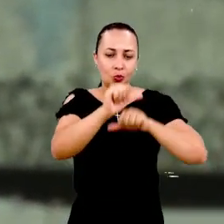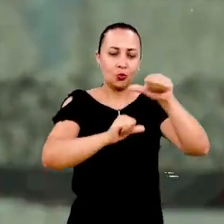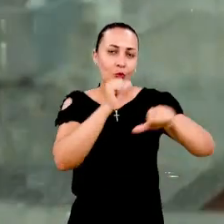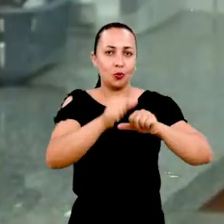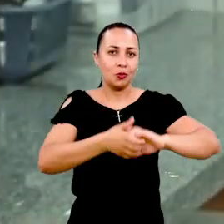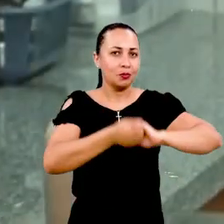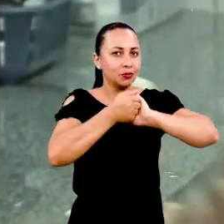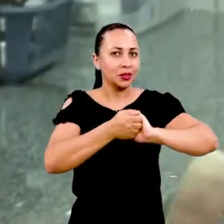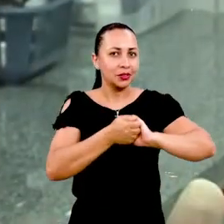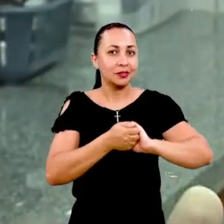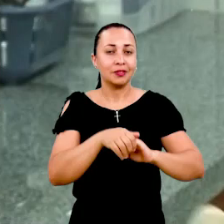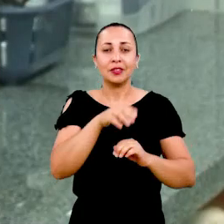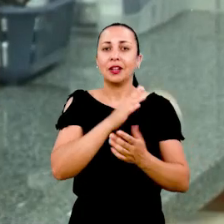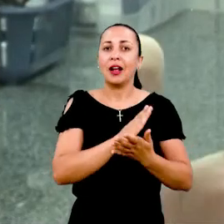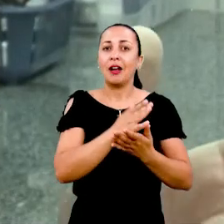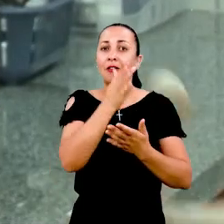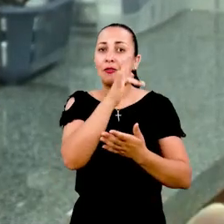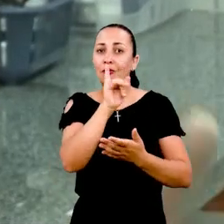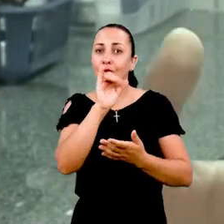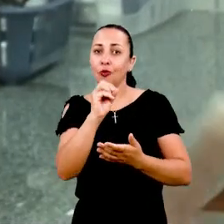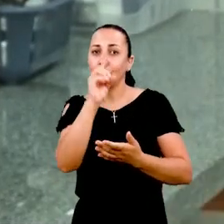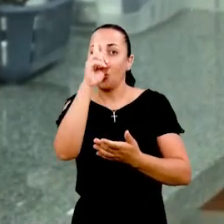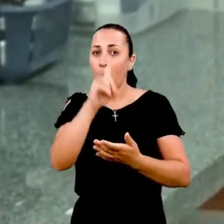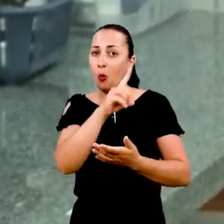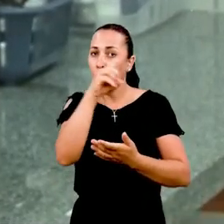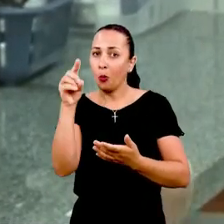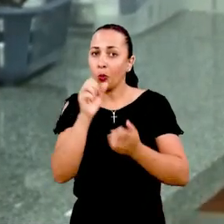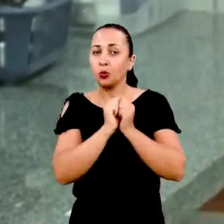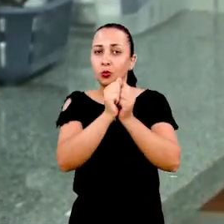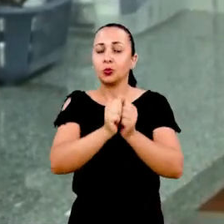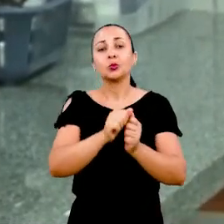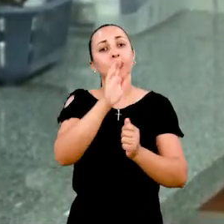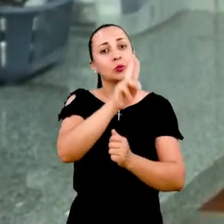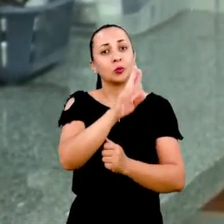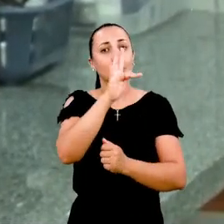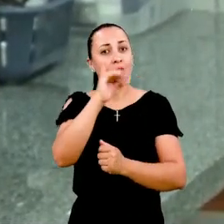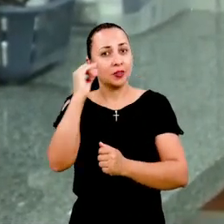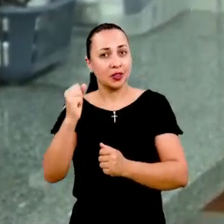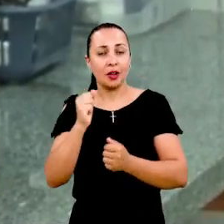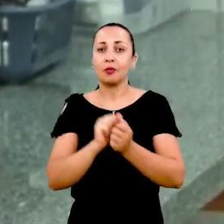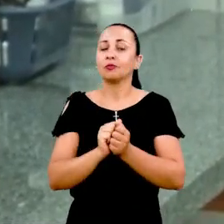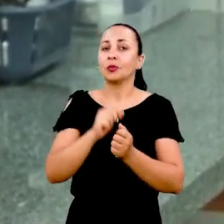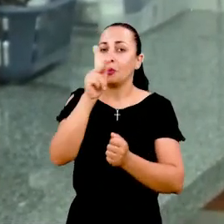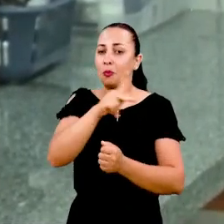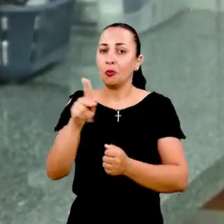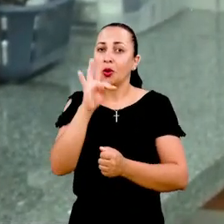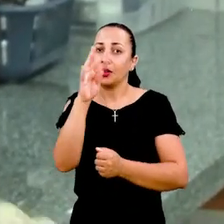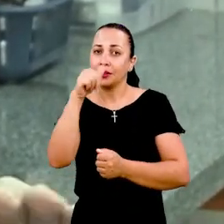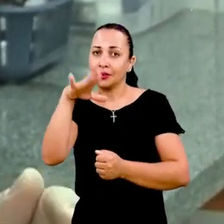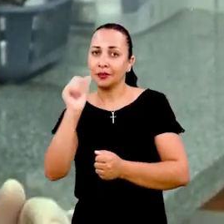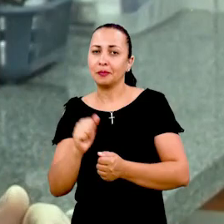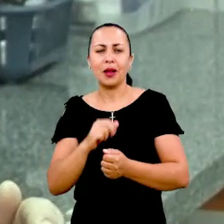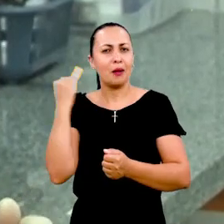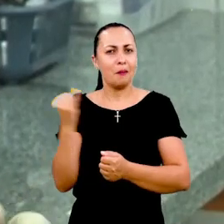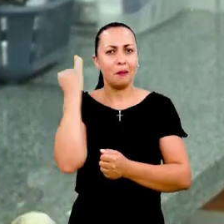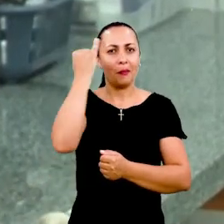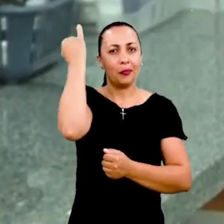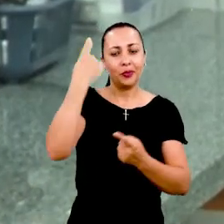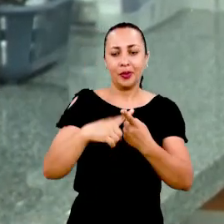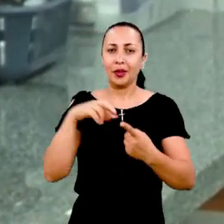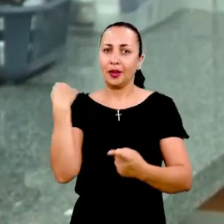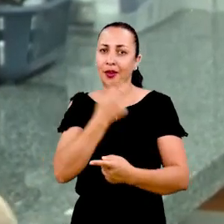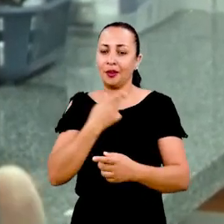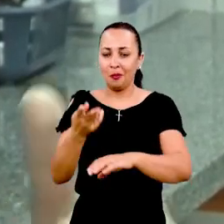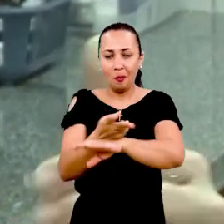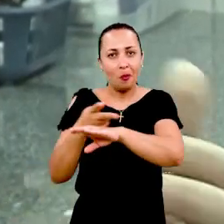nós desenvolvemos aqui em parceria, da Fiocruz com a UFC, com a professora Tamara, no laboratório, são de extrema importância, porque